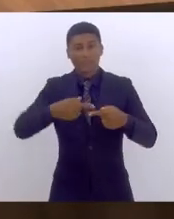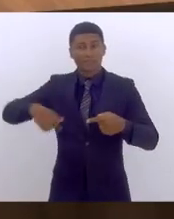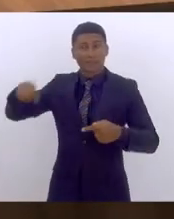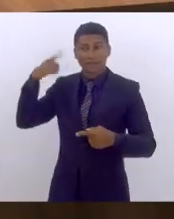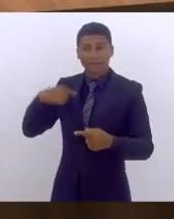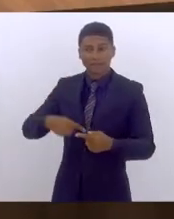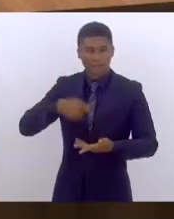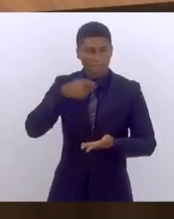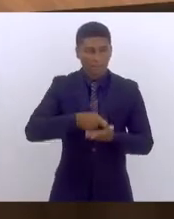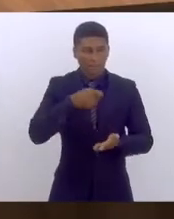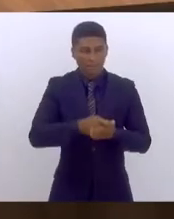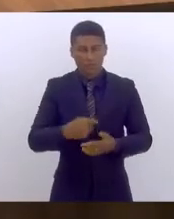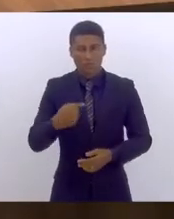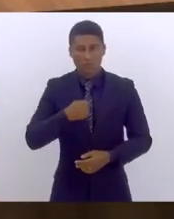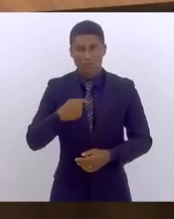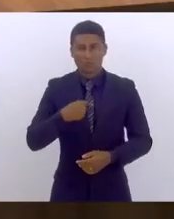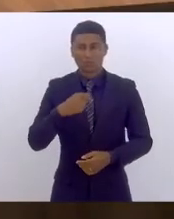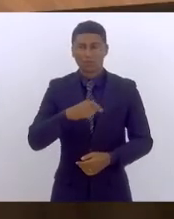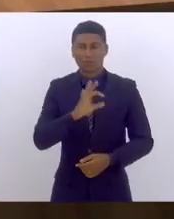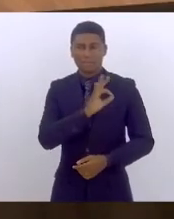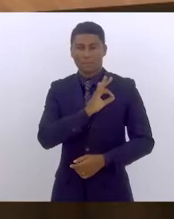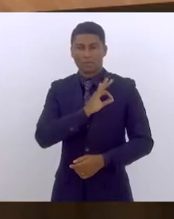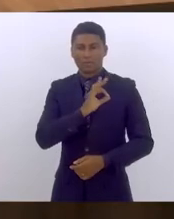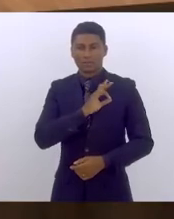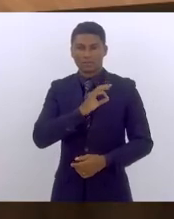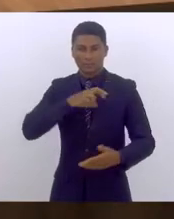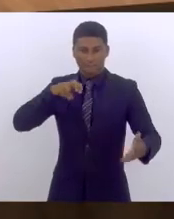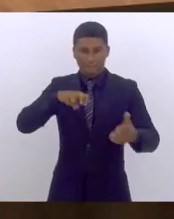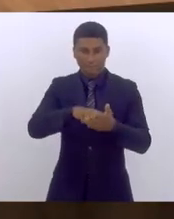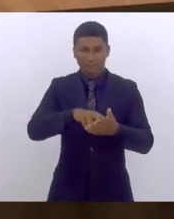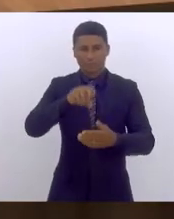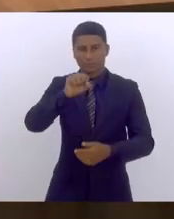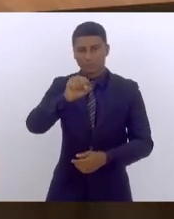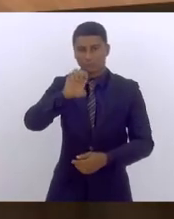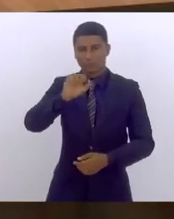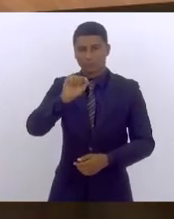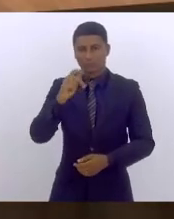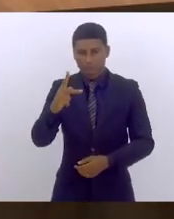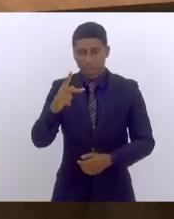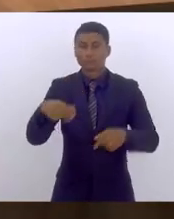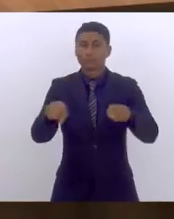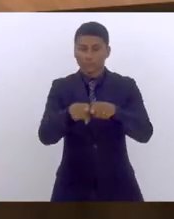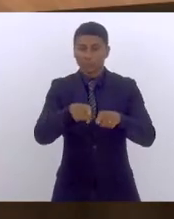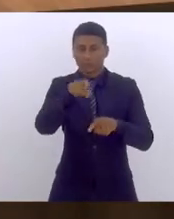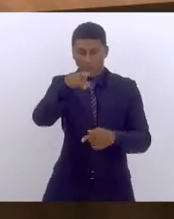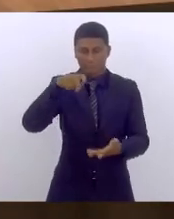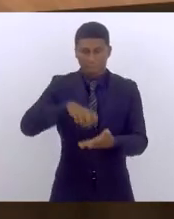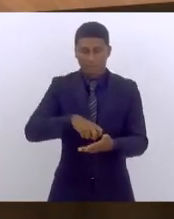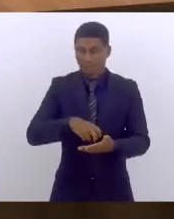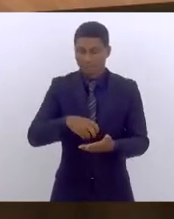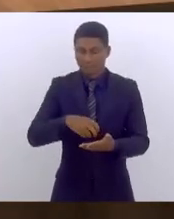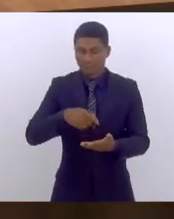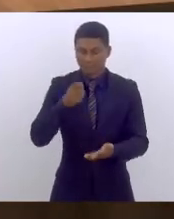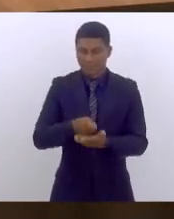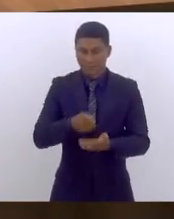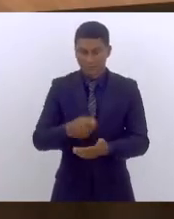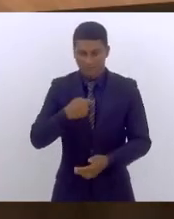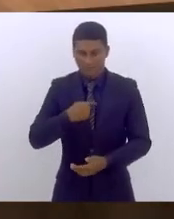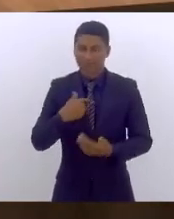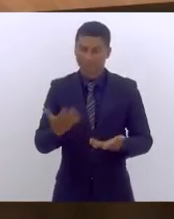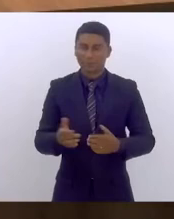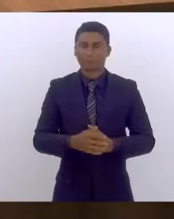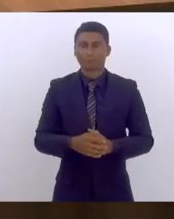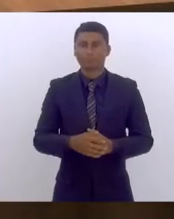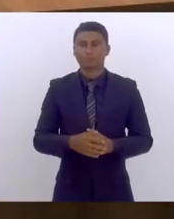passada em relação à Polícia Penal, CEAP. Vossa Excelência também que tem me cobrado em relação à Polícia Penal. Nós temos uma